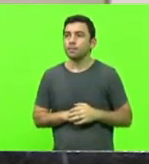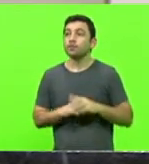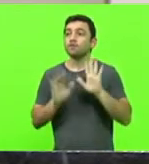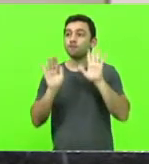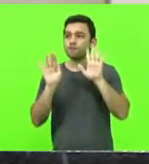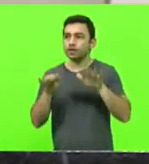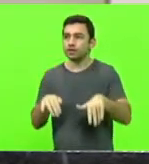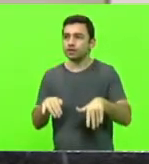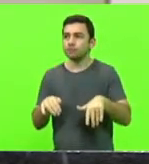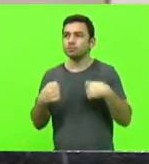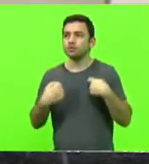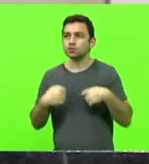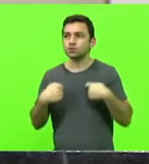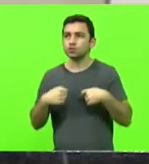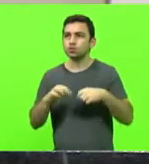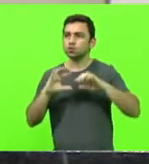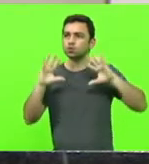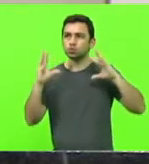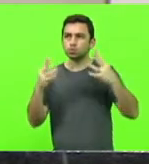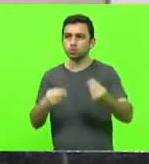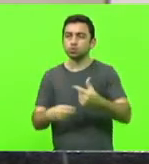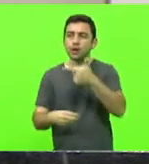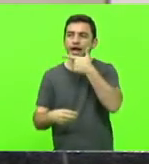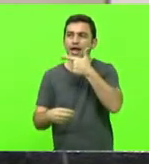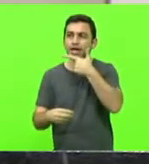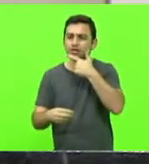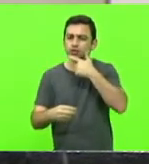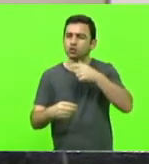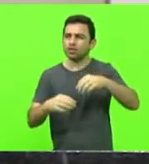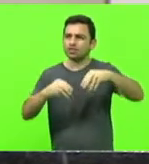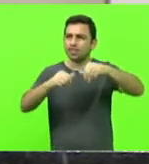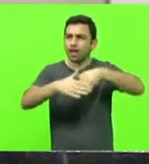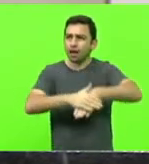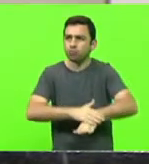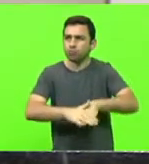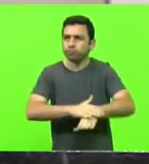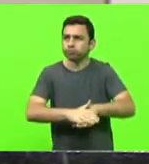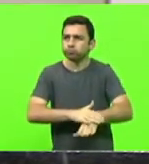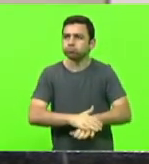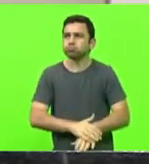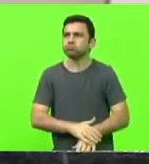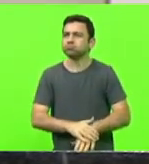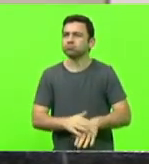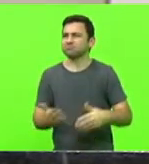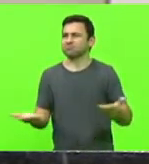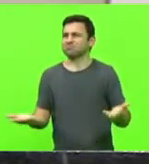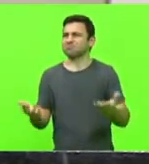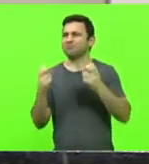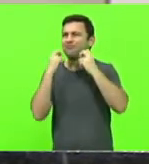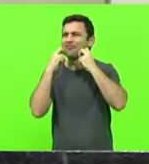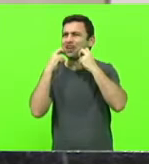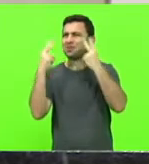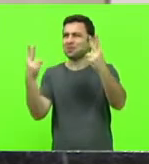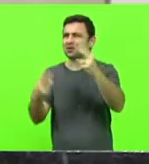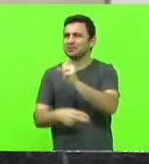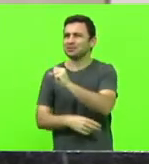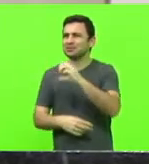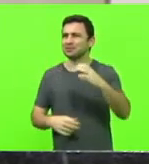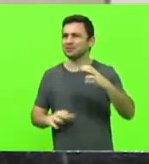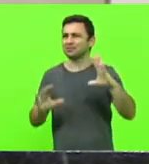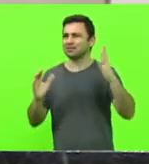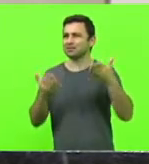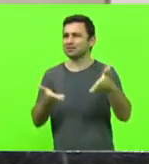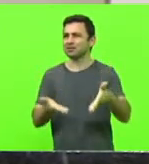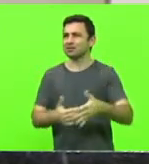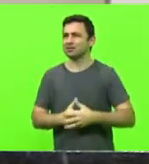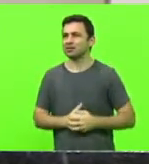que enterrar todo o queijo de todos os estados da federação. Vocês imaginem a vergonha que Santa Catarina passou com um evento desta natureza.